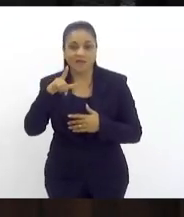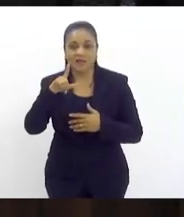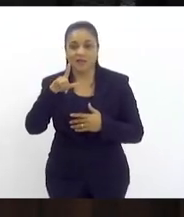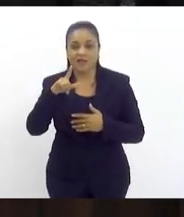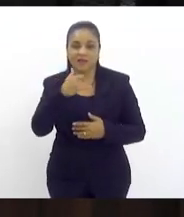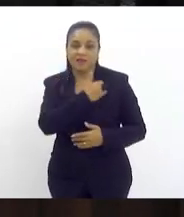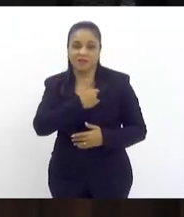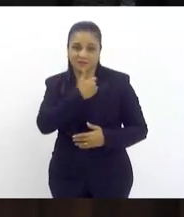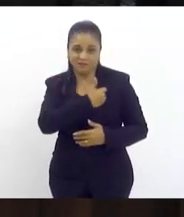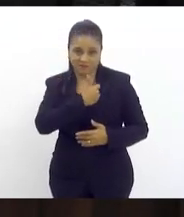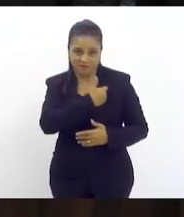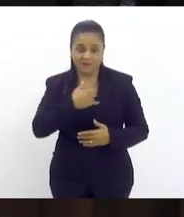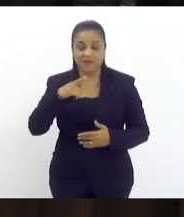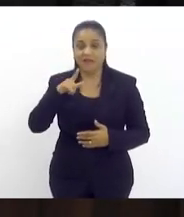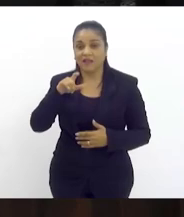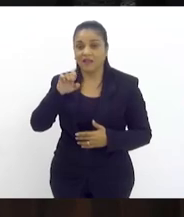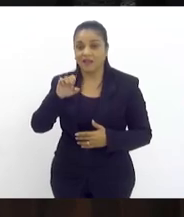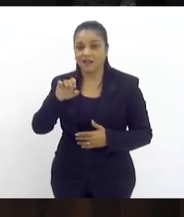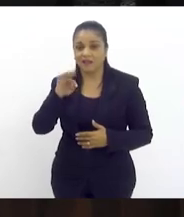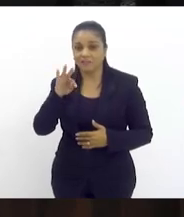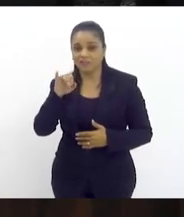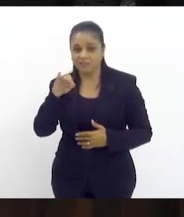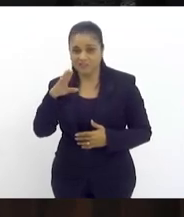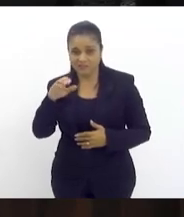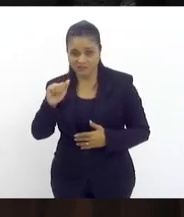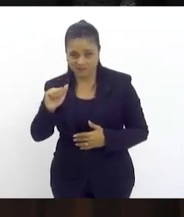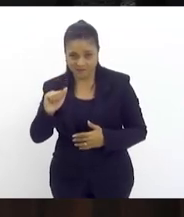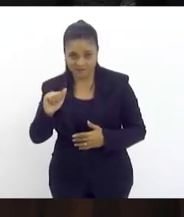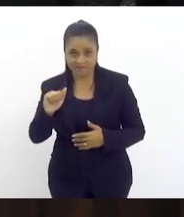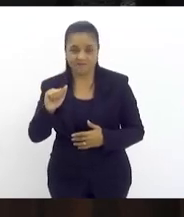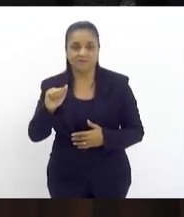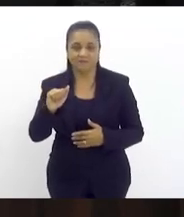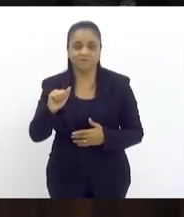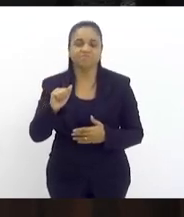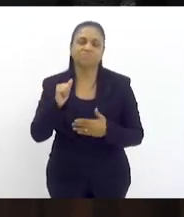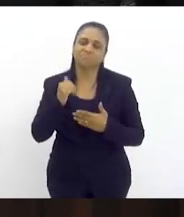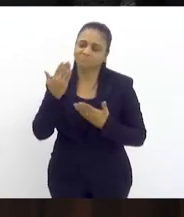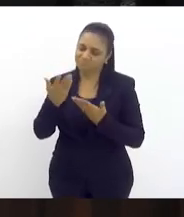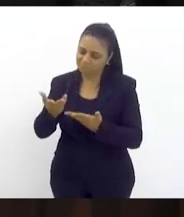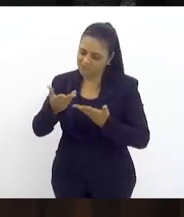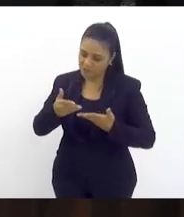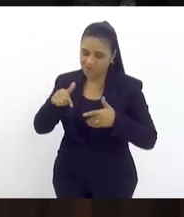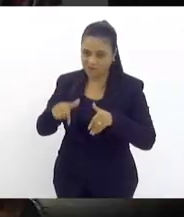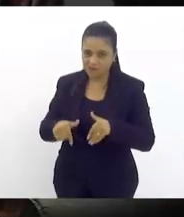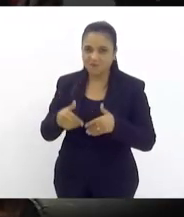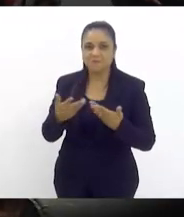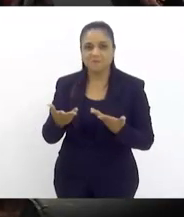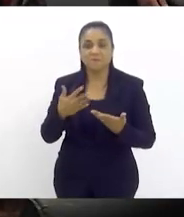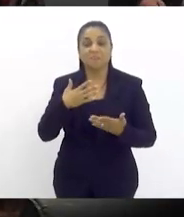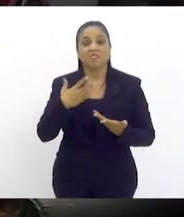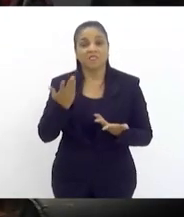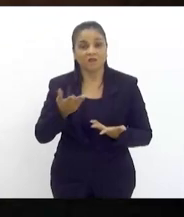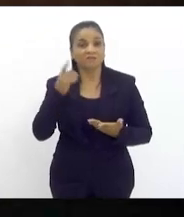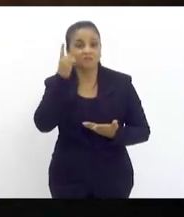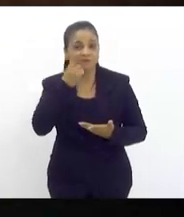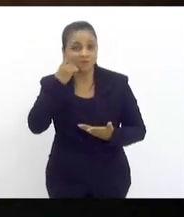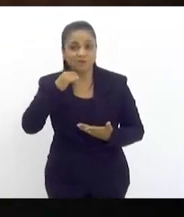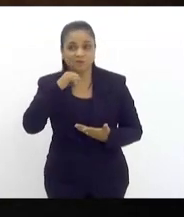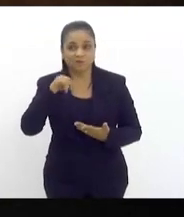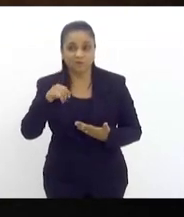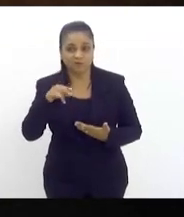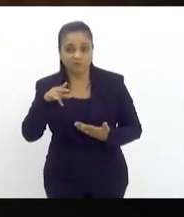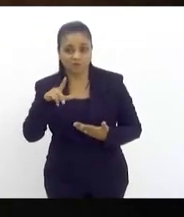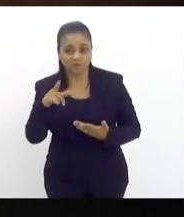presente no plenário. Seja bem-vinda a essa casa, vereadora. Prazer recebê-la. Deputado Júlio, por favor. Caminhar o voto sim pelo Bloco